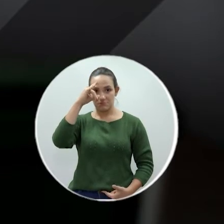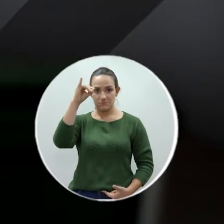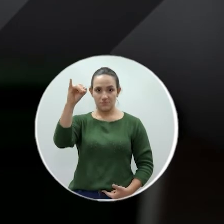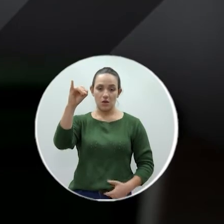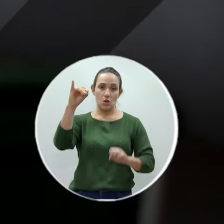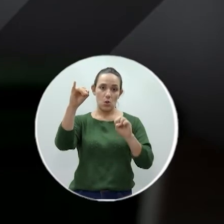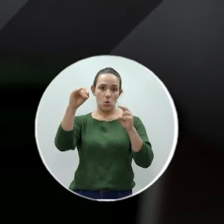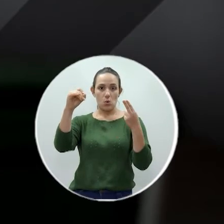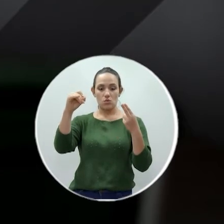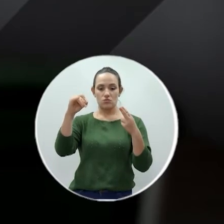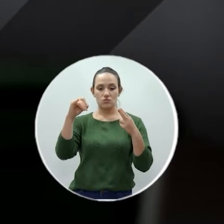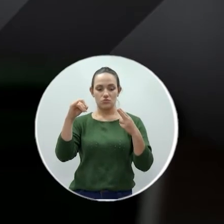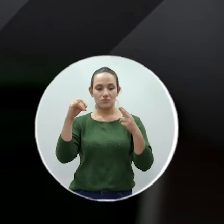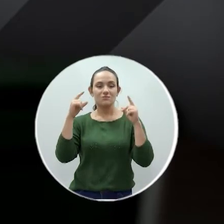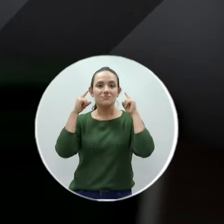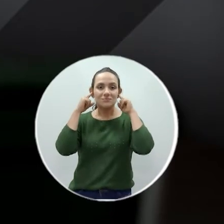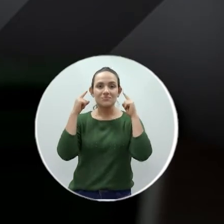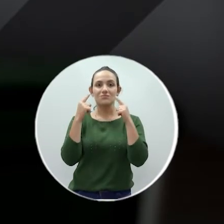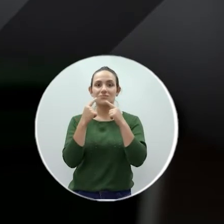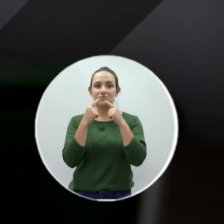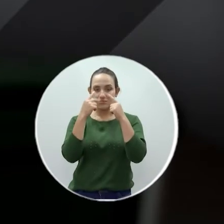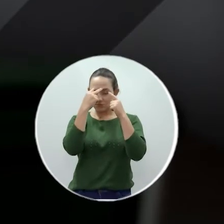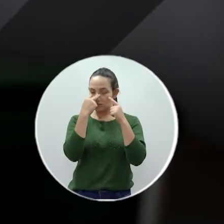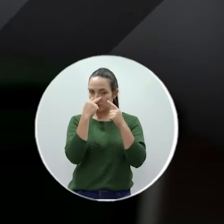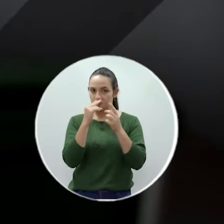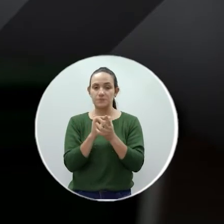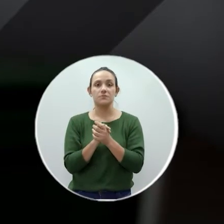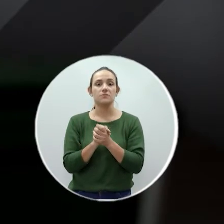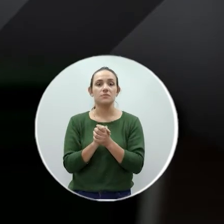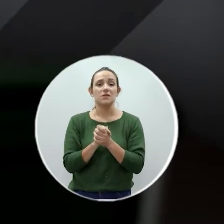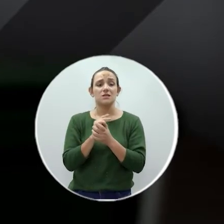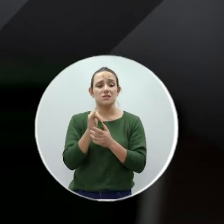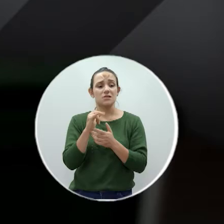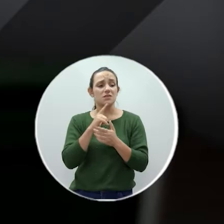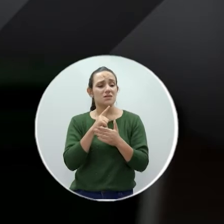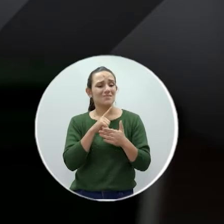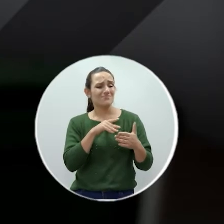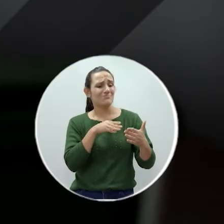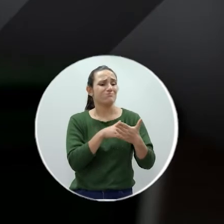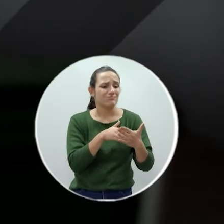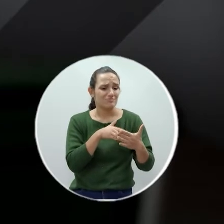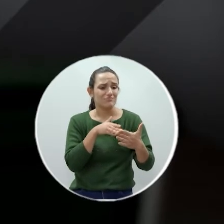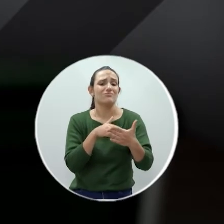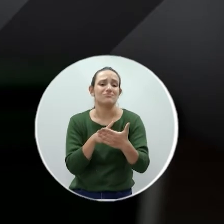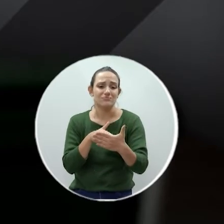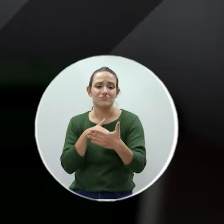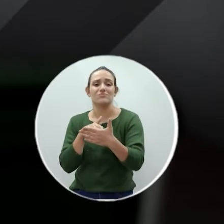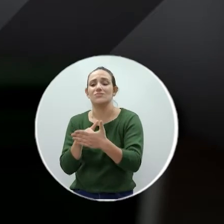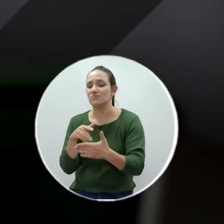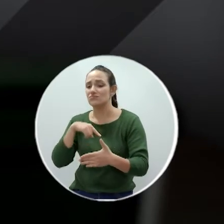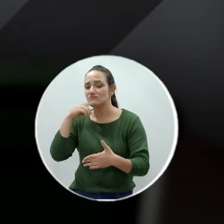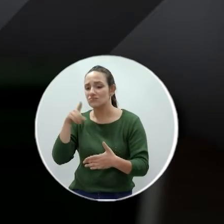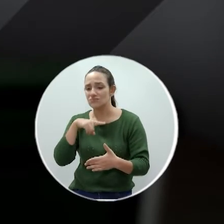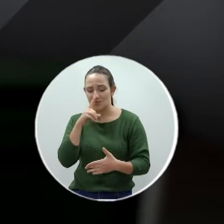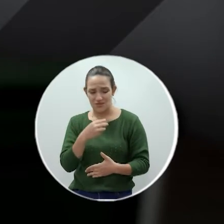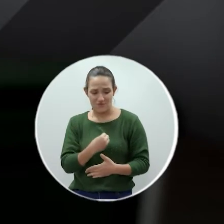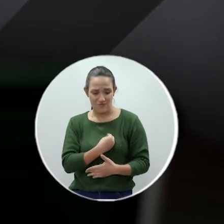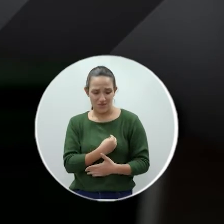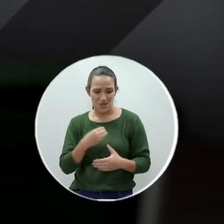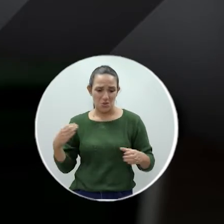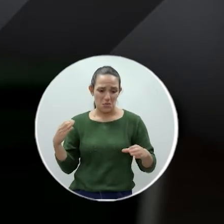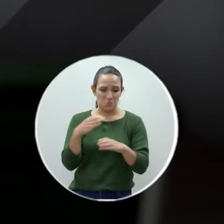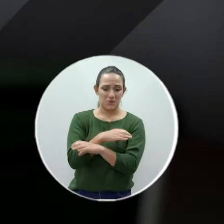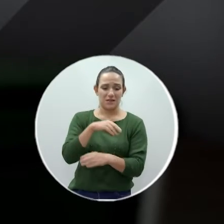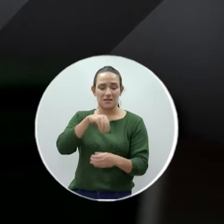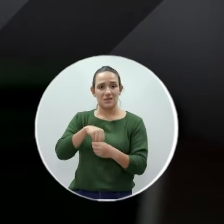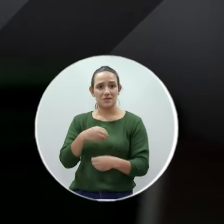intelectual ou sensorial, o qual, em interação com uma ou mais barreiras, pode ser impedida de ter a participação plena e efetiva